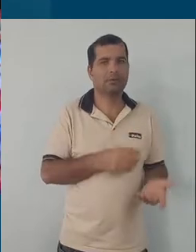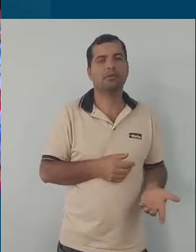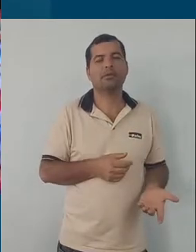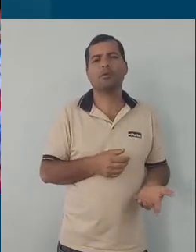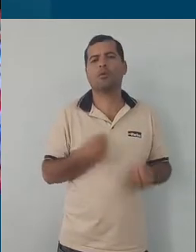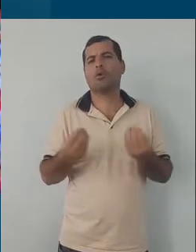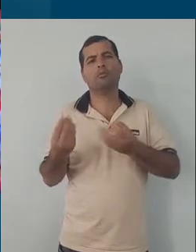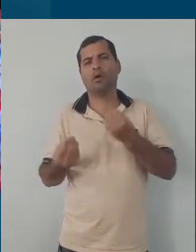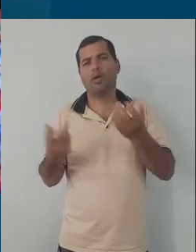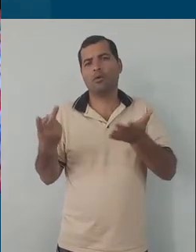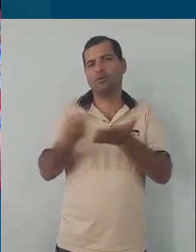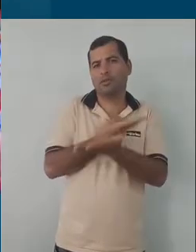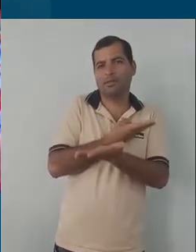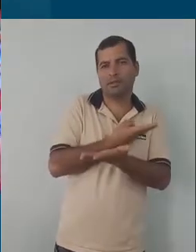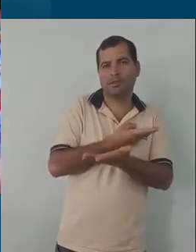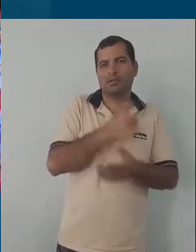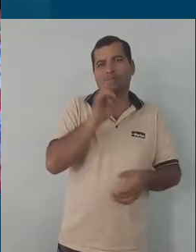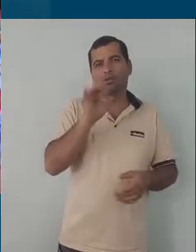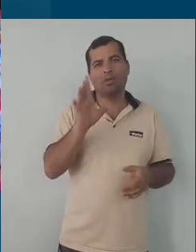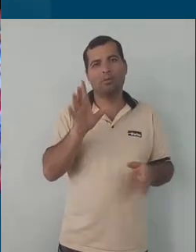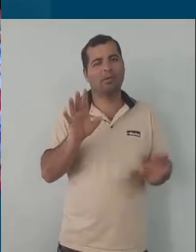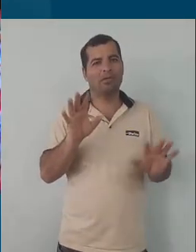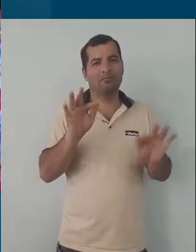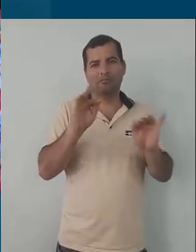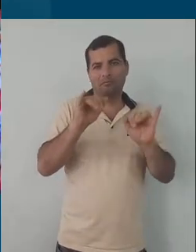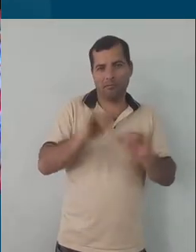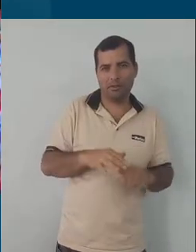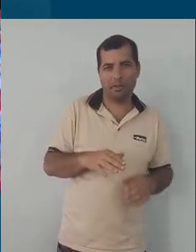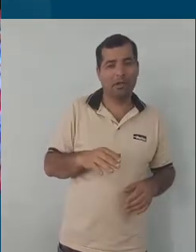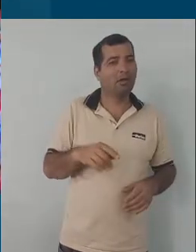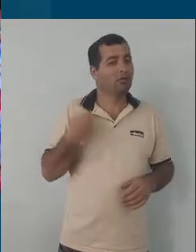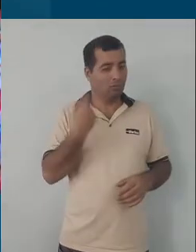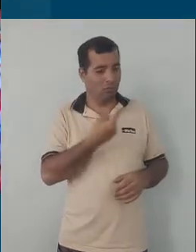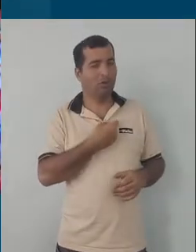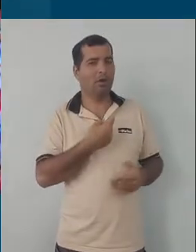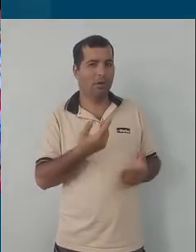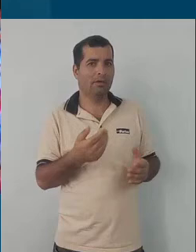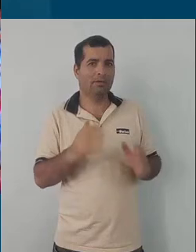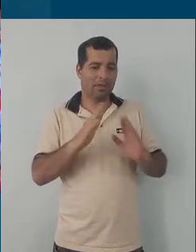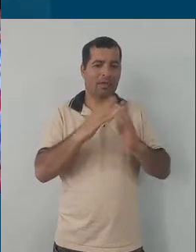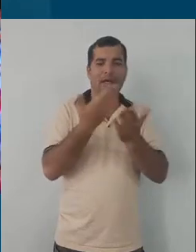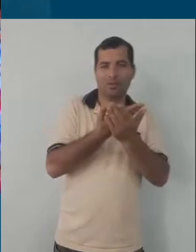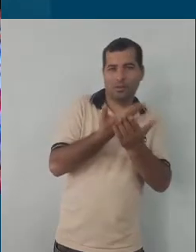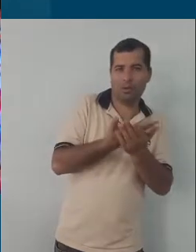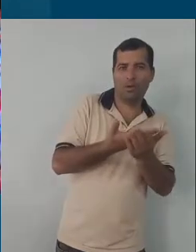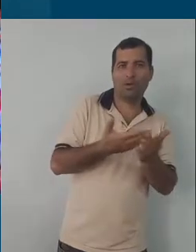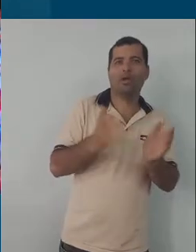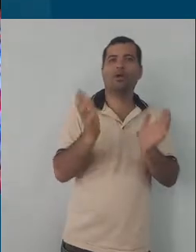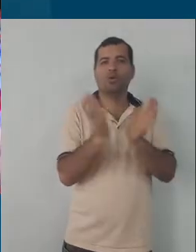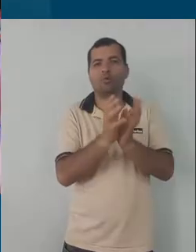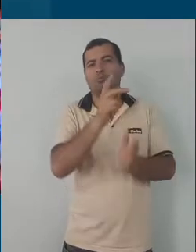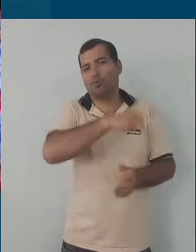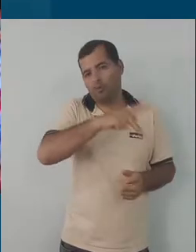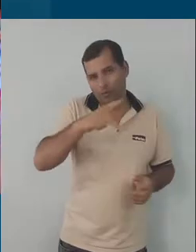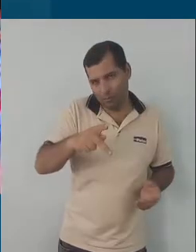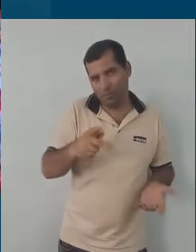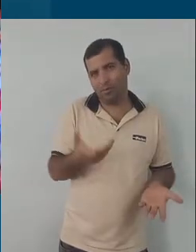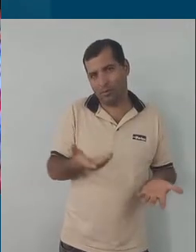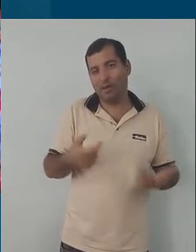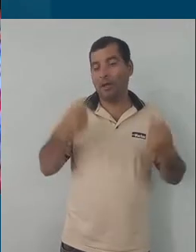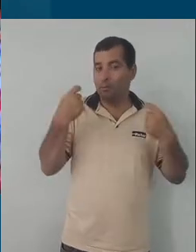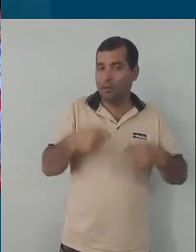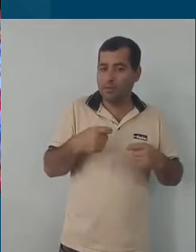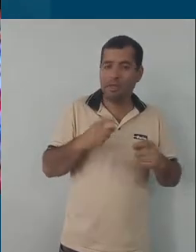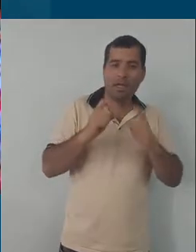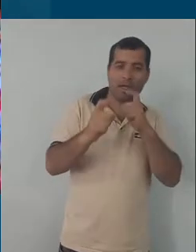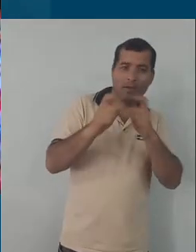só bom, estamos na escola, temos grupos de professores, né? Então, a gente precisa reunir esses